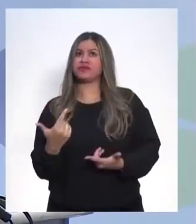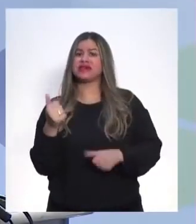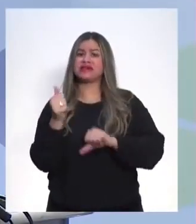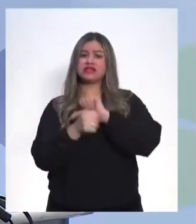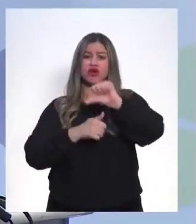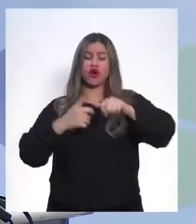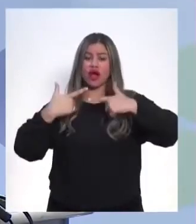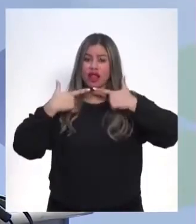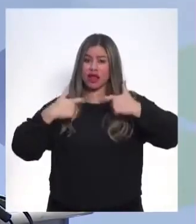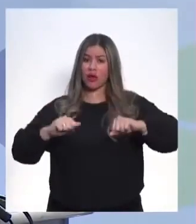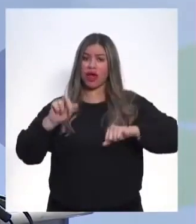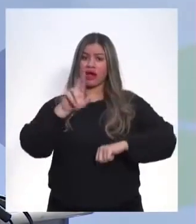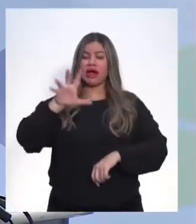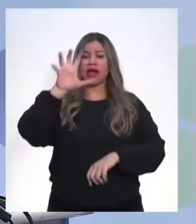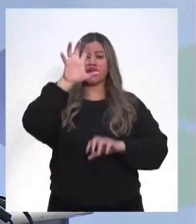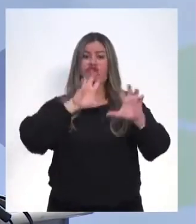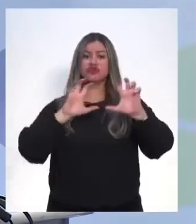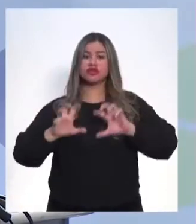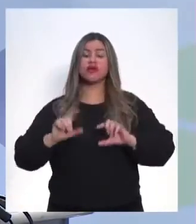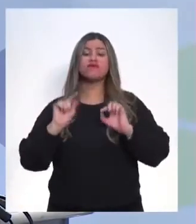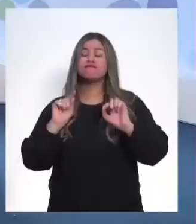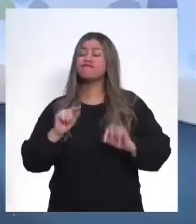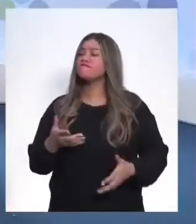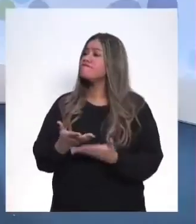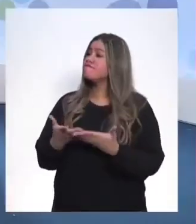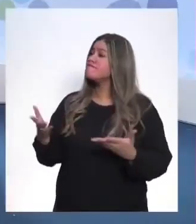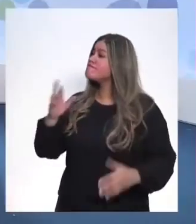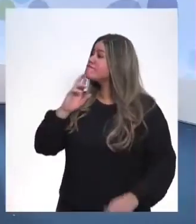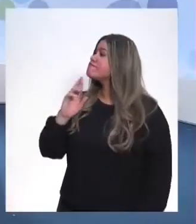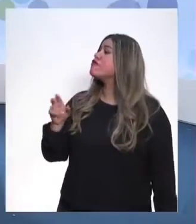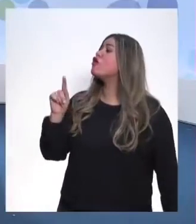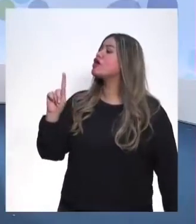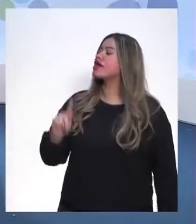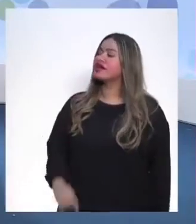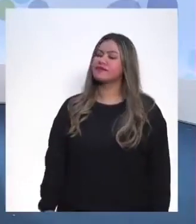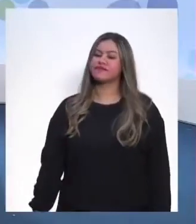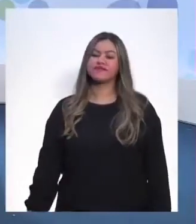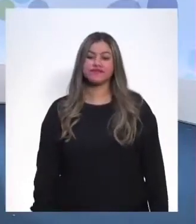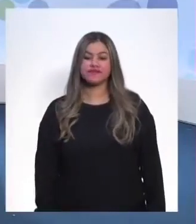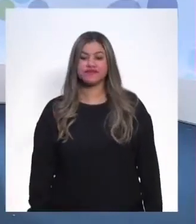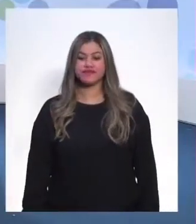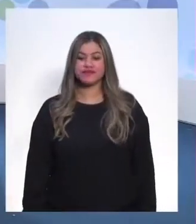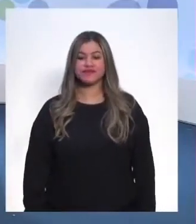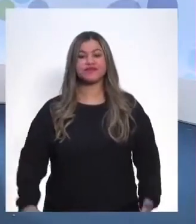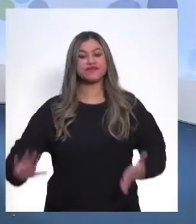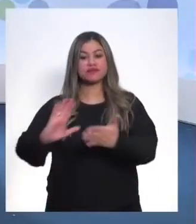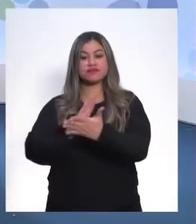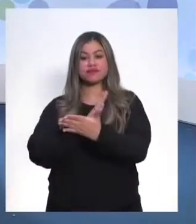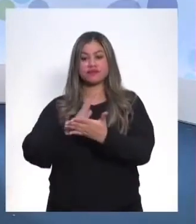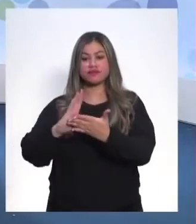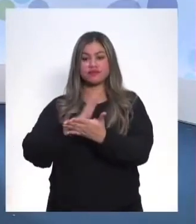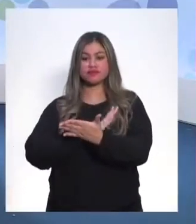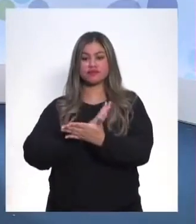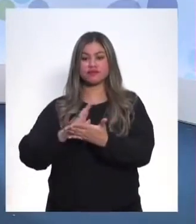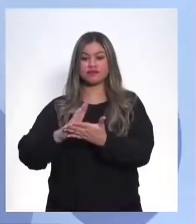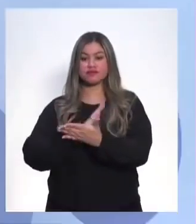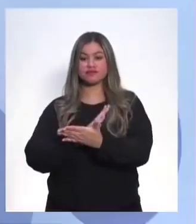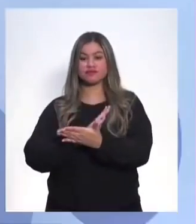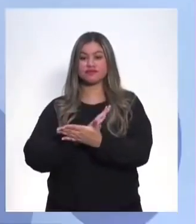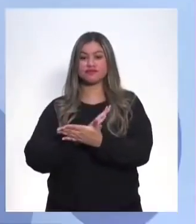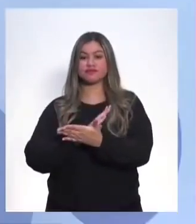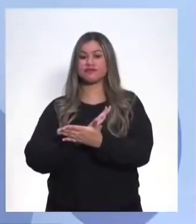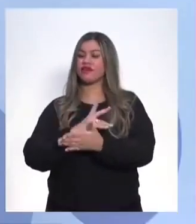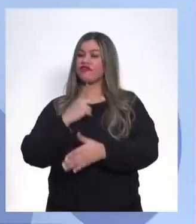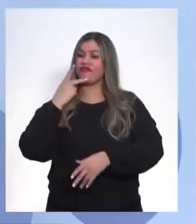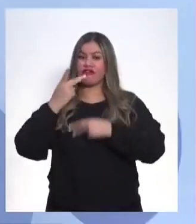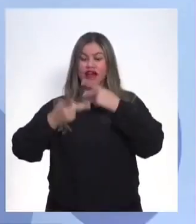que eu já falei, hein? E aí, Hércules, o que que eles colocaram de resposta? Alguns colocar Só citam de